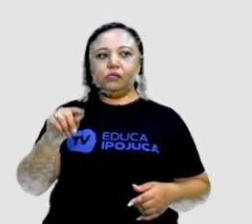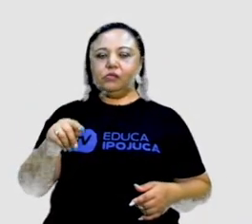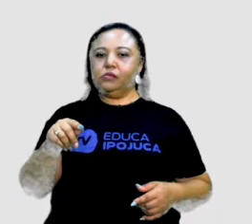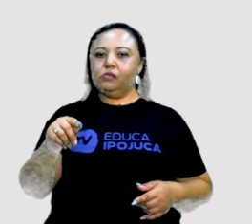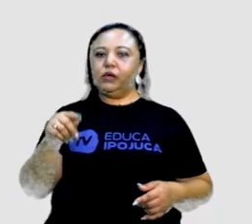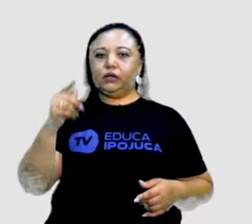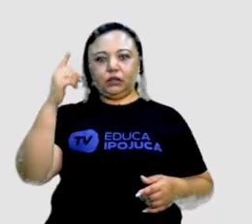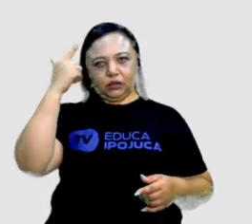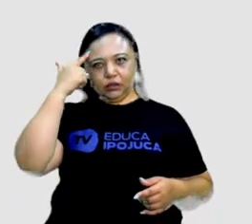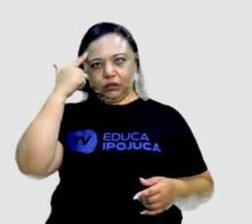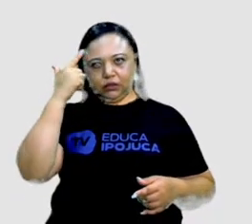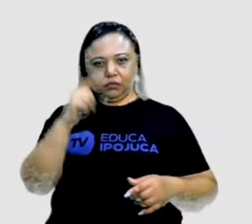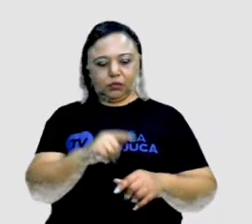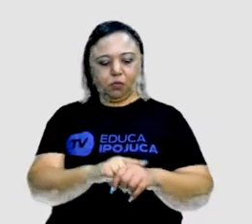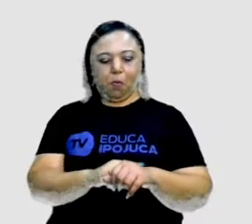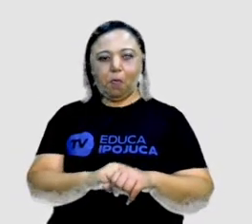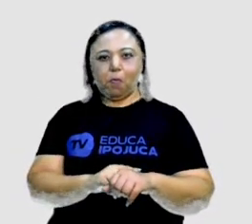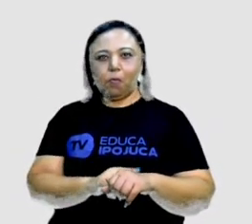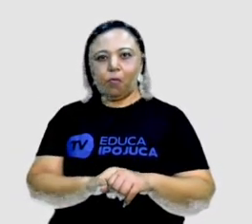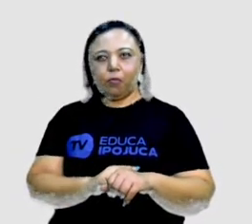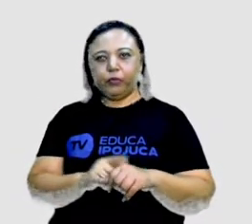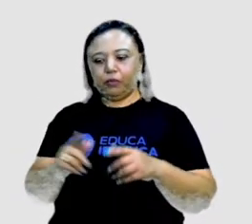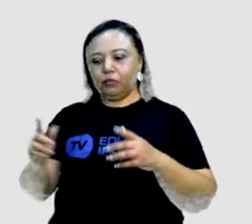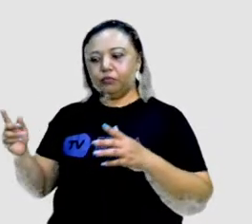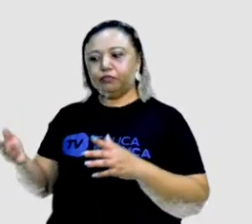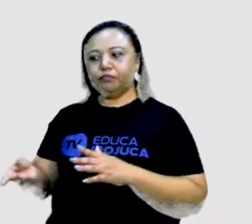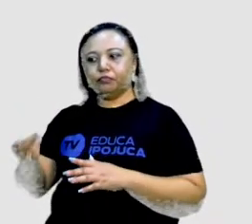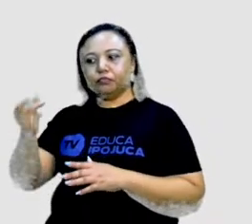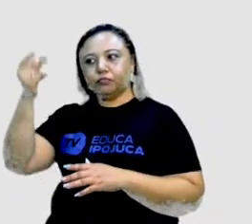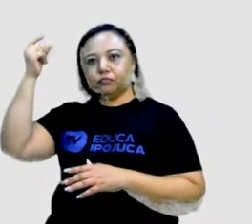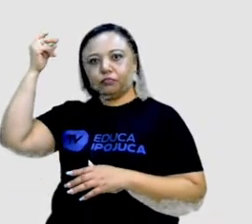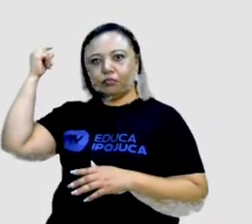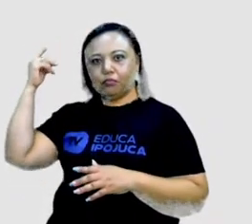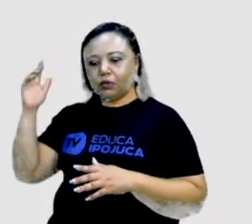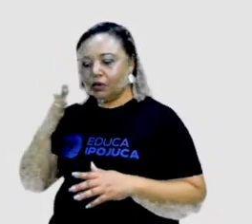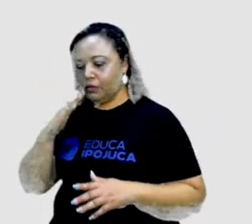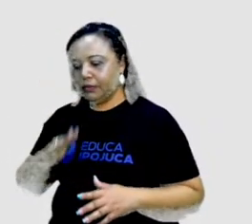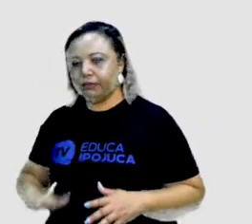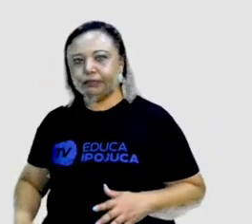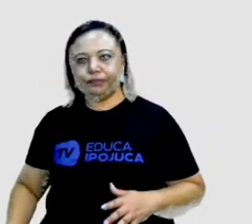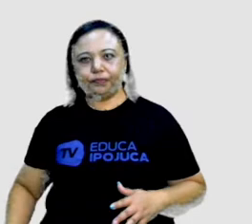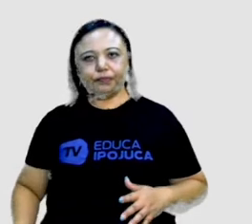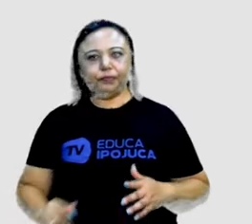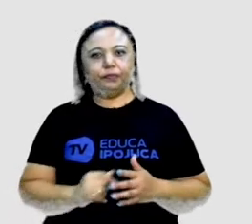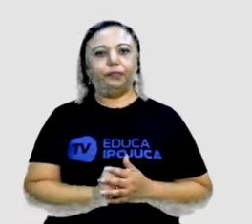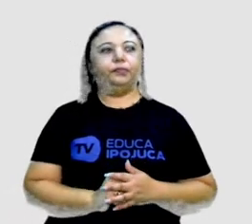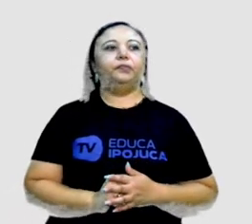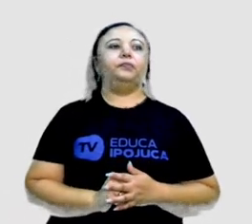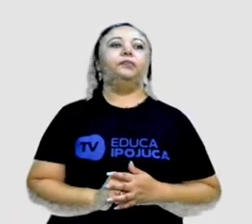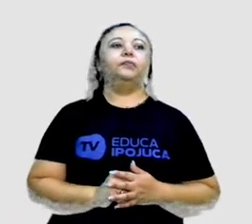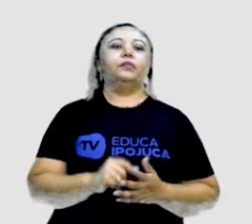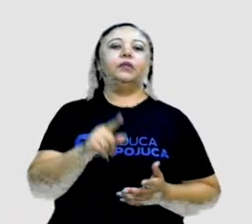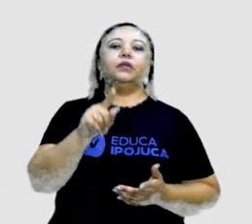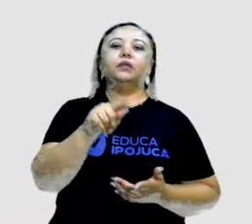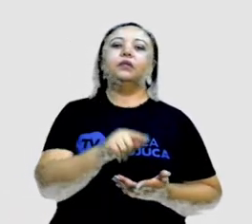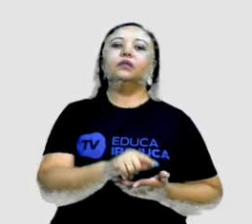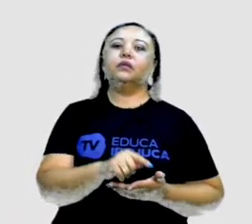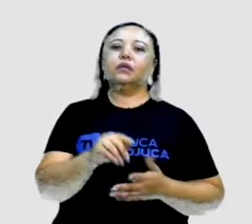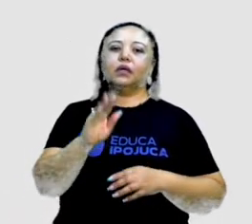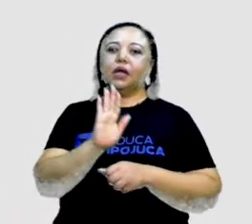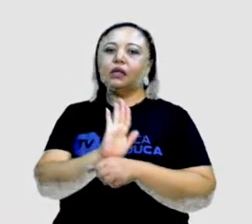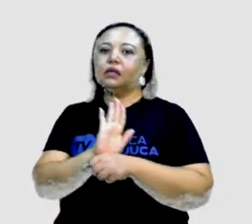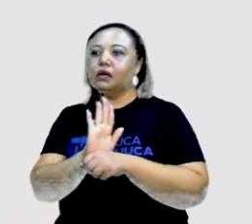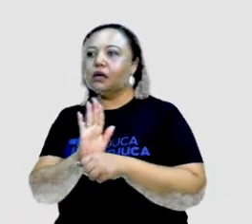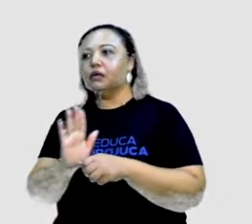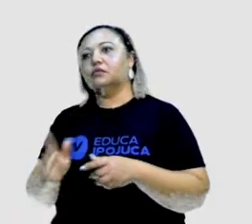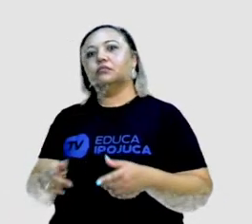nós deduzimos a partir da leitura do texto, é que ela está relembrando um período de quando era pequena, ou seja, criança. Naquela tarde, só